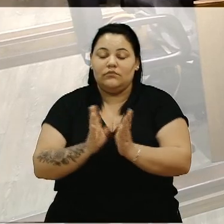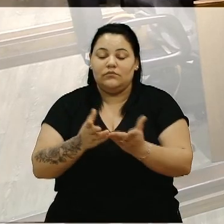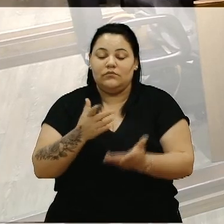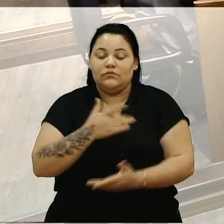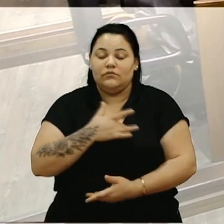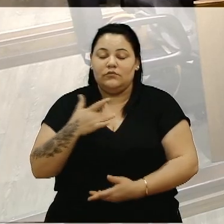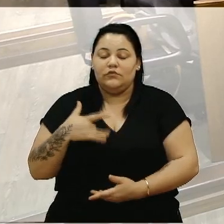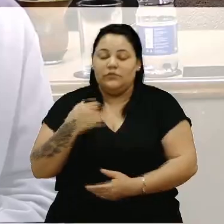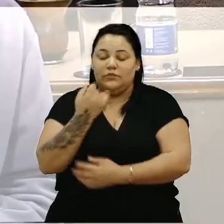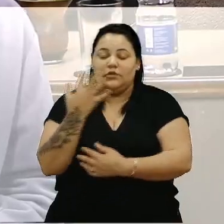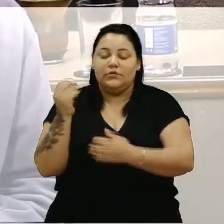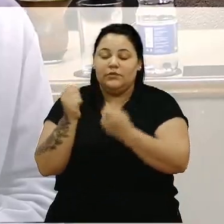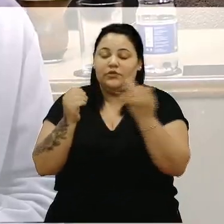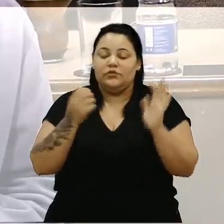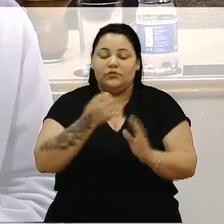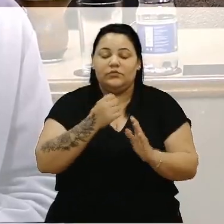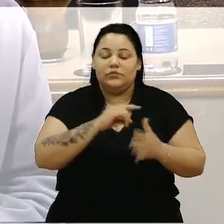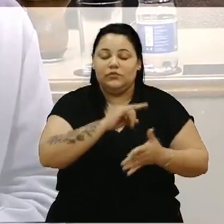parecer número